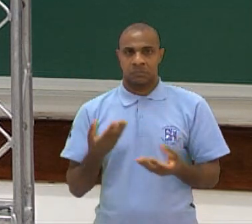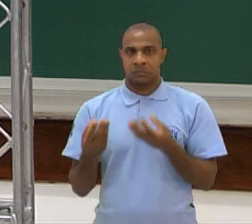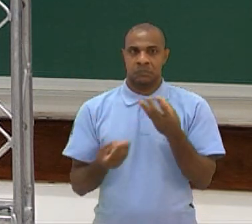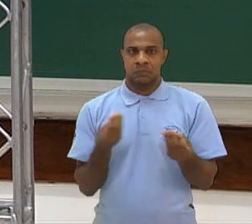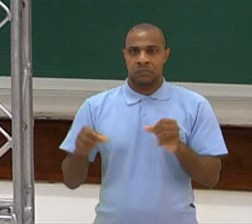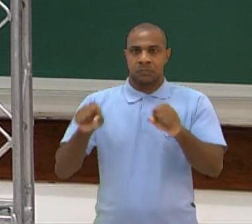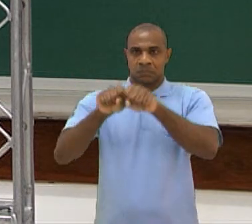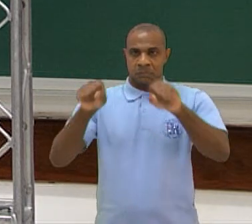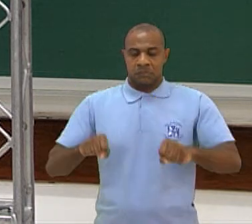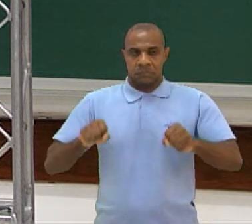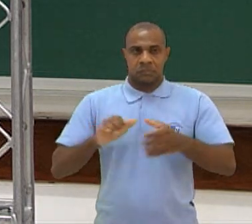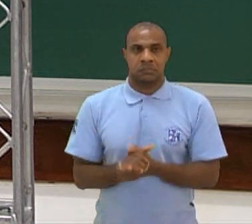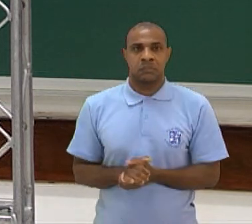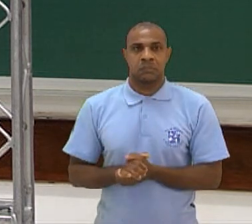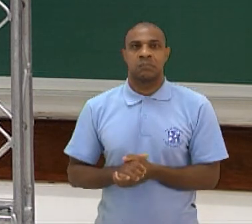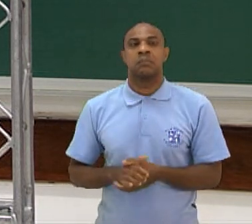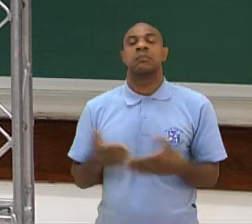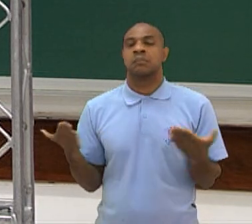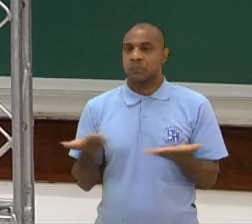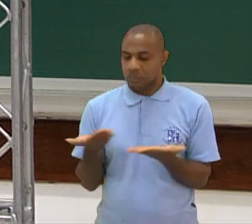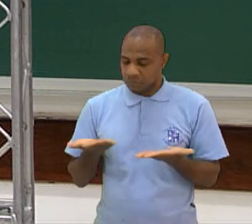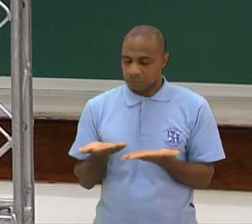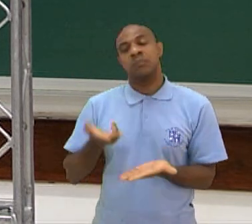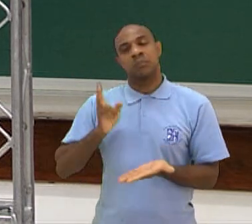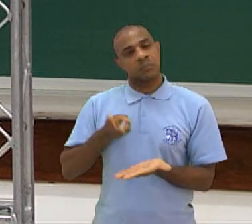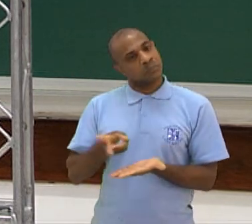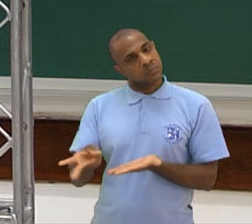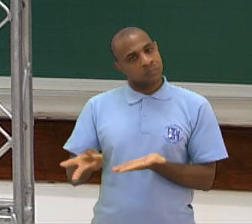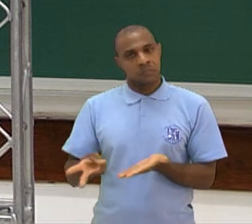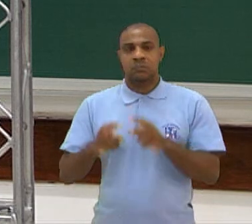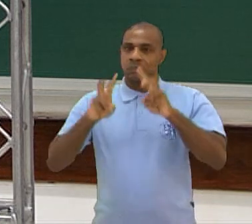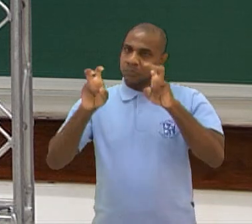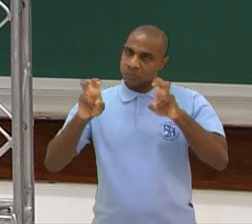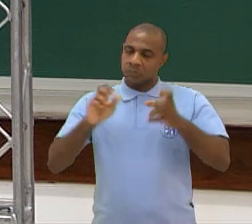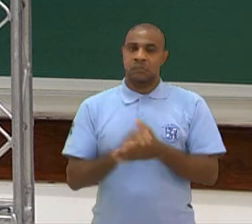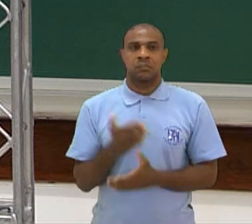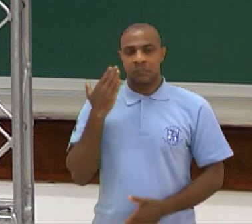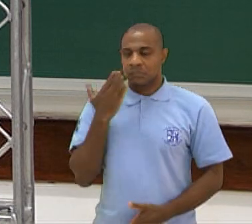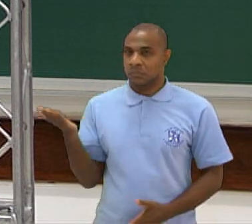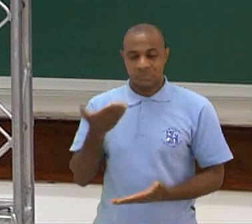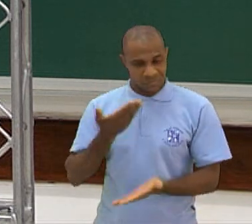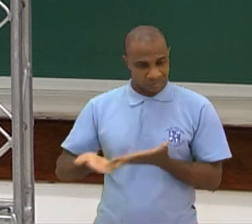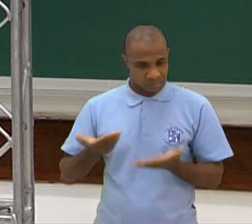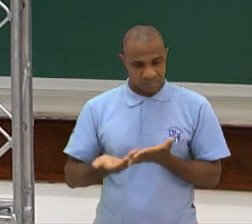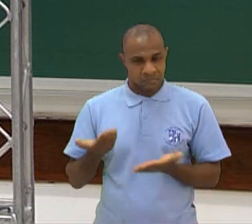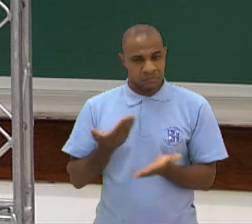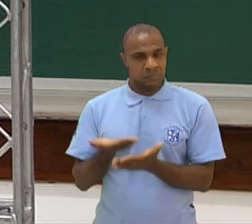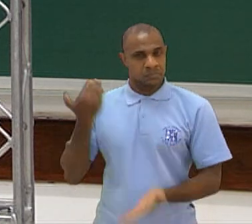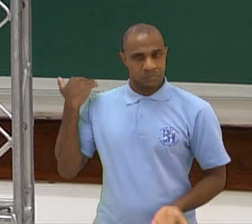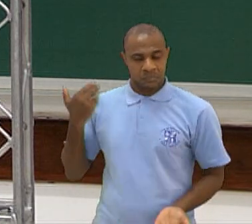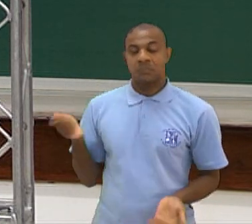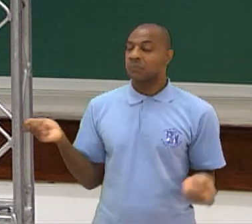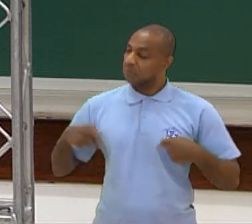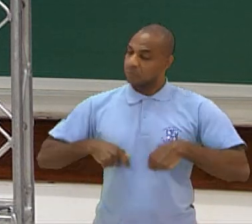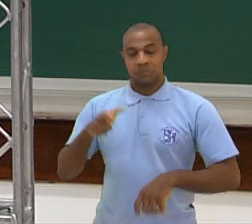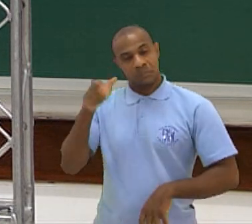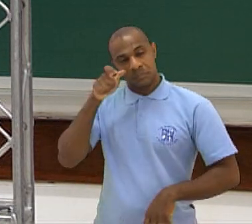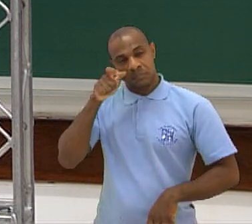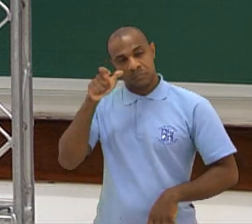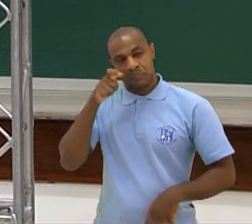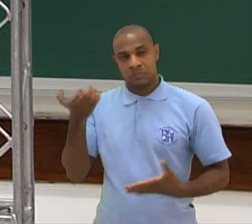Na aula de hoje, classificação do sistema linear, sistema impossível. Então, se você perdeu a aula passada, dá para assistir essa aula.